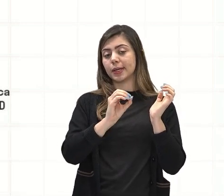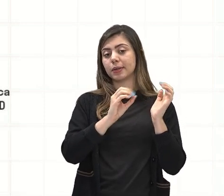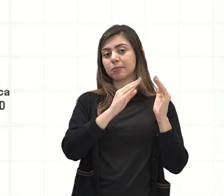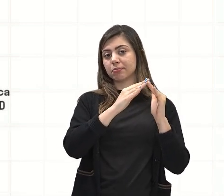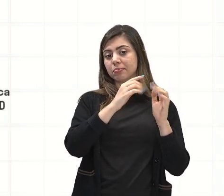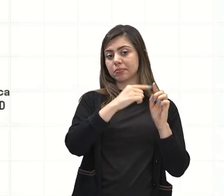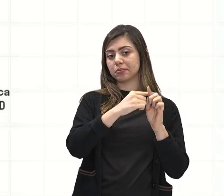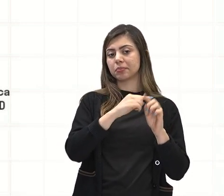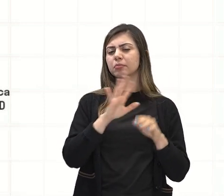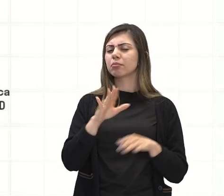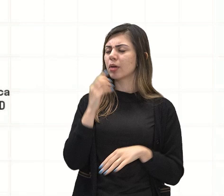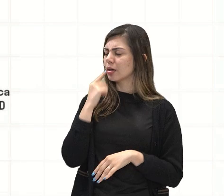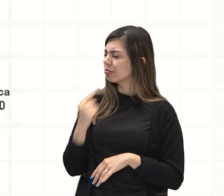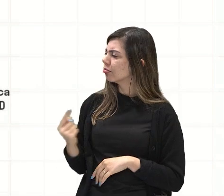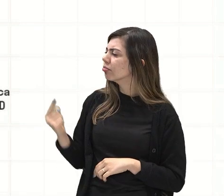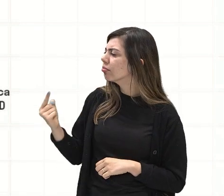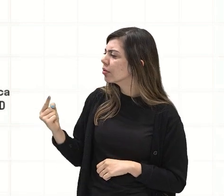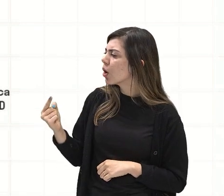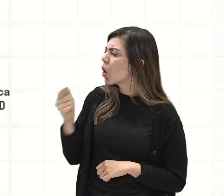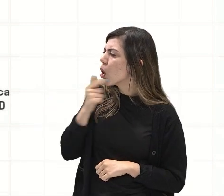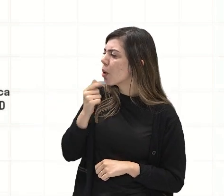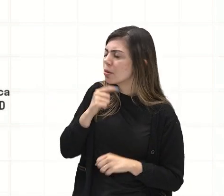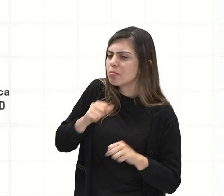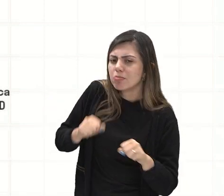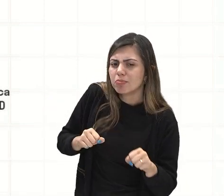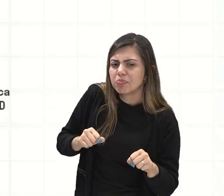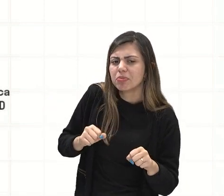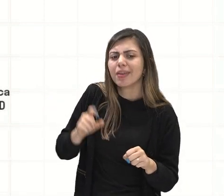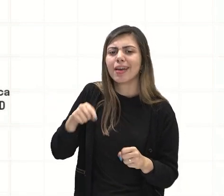aqui nós temos quem? Um camponês,